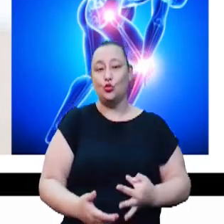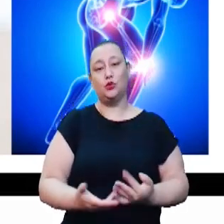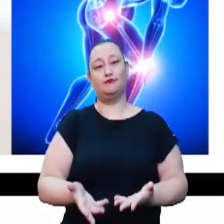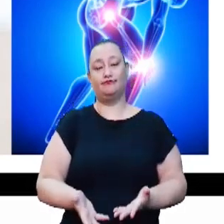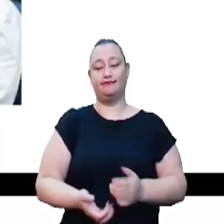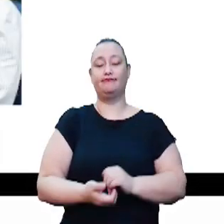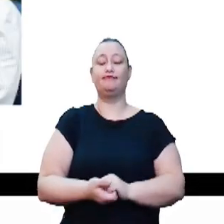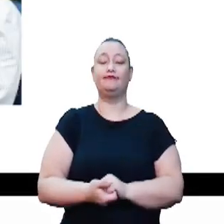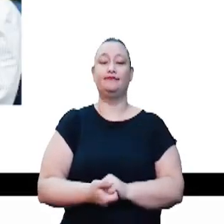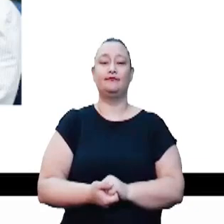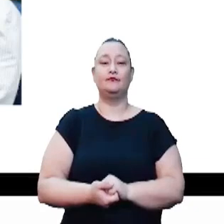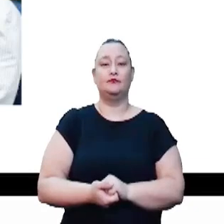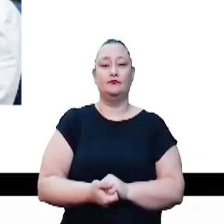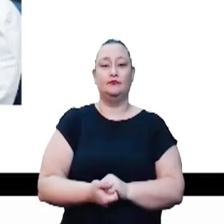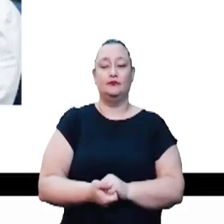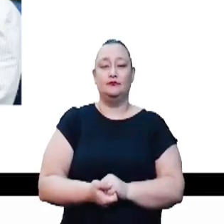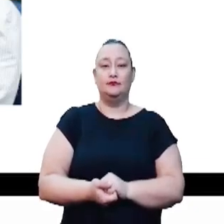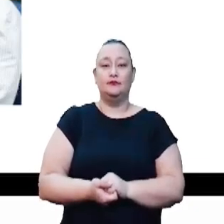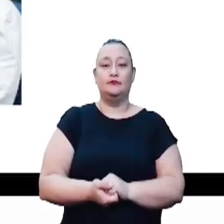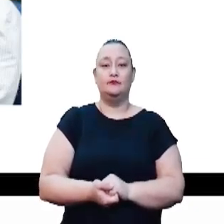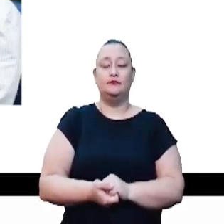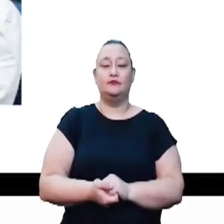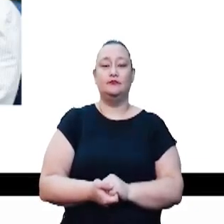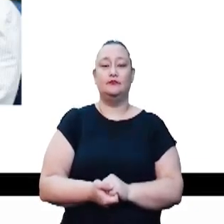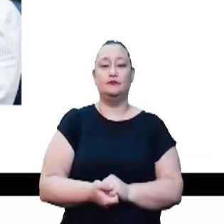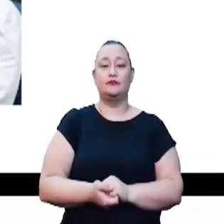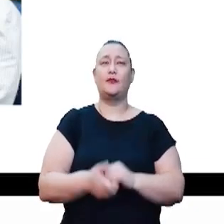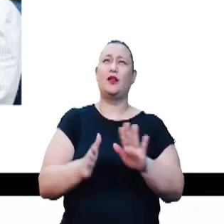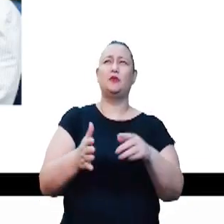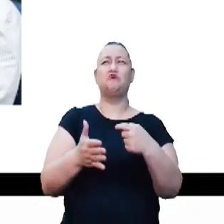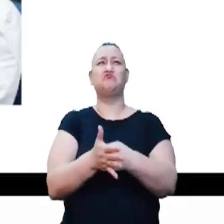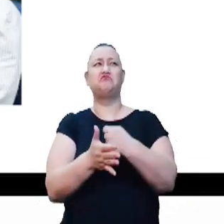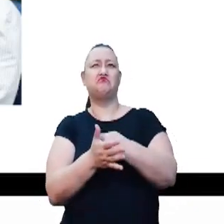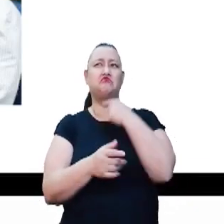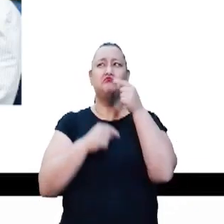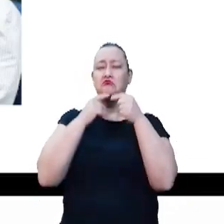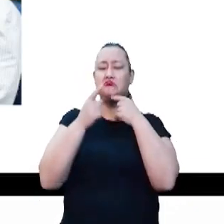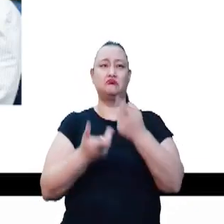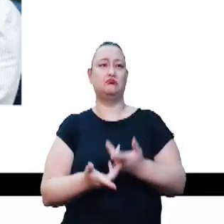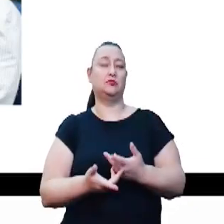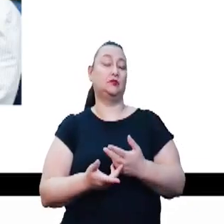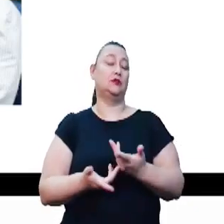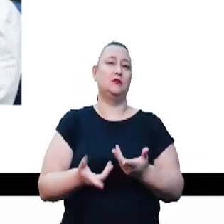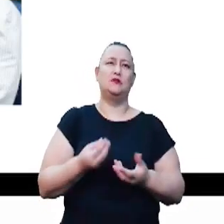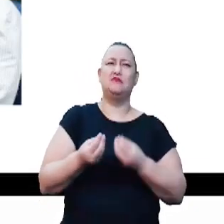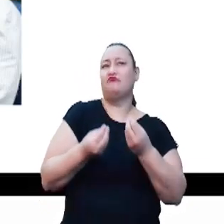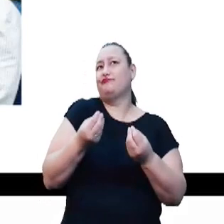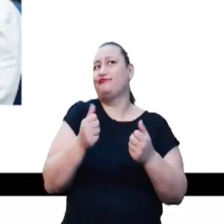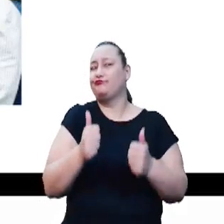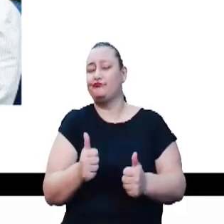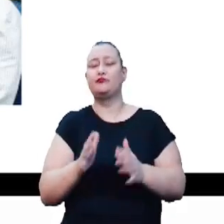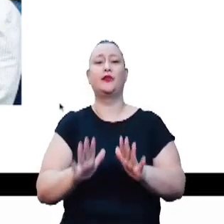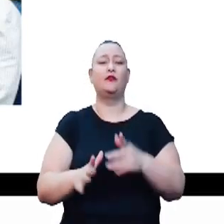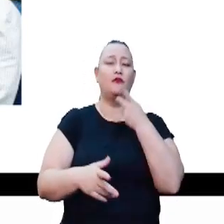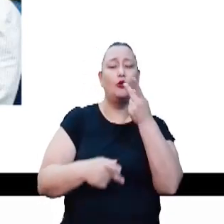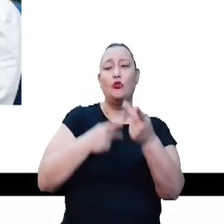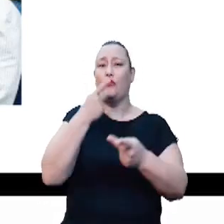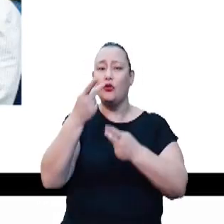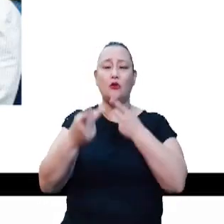de uma pessoa. E aí vocês podem se perguntar, doutor Marcondes pode perguntar, né, tá, Fabrício,